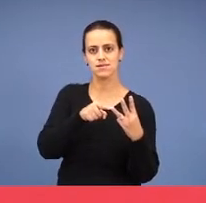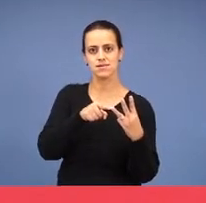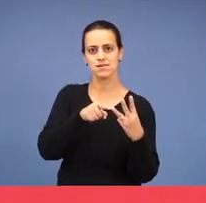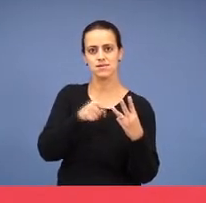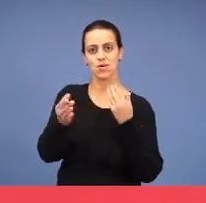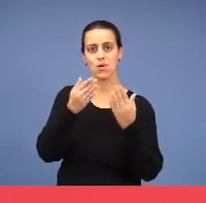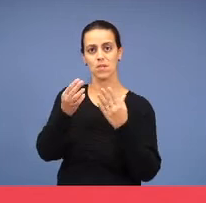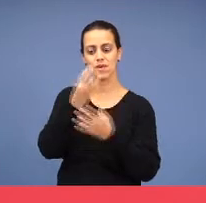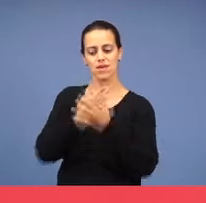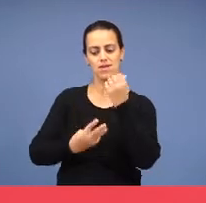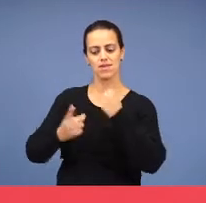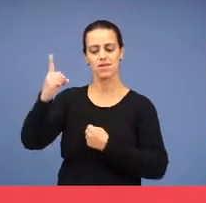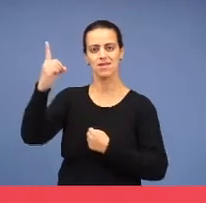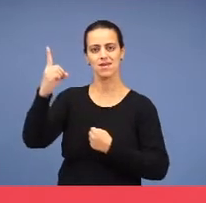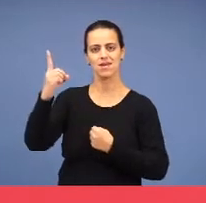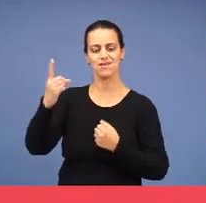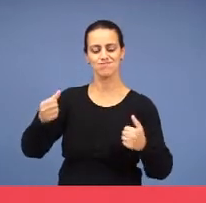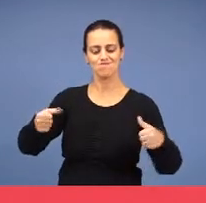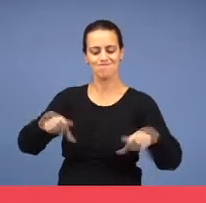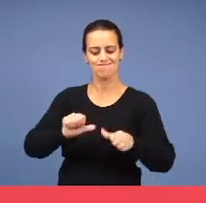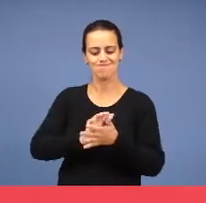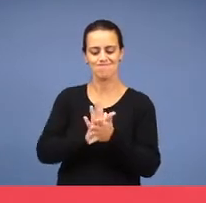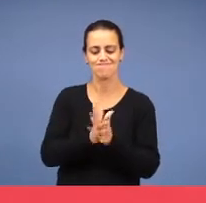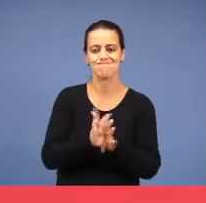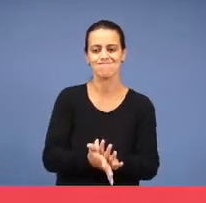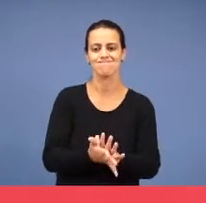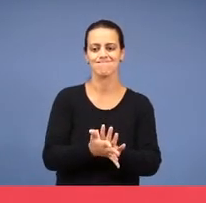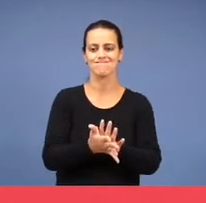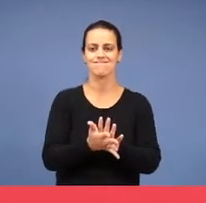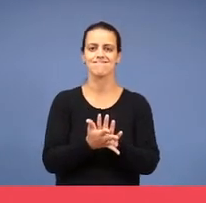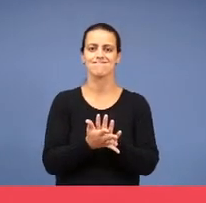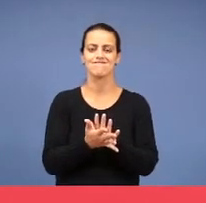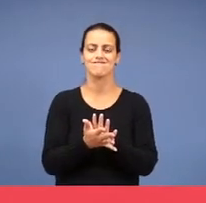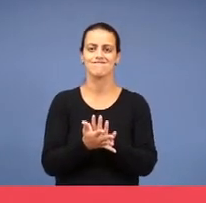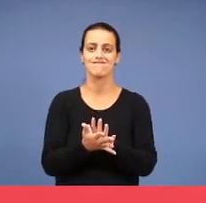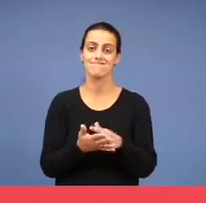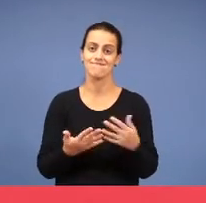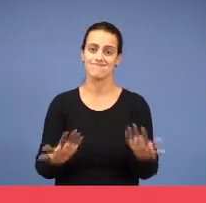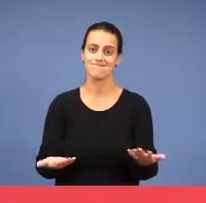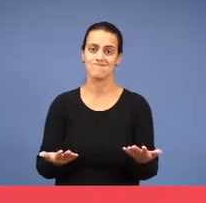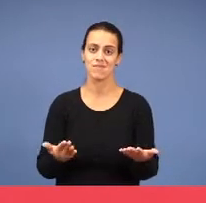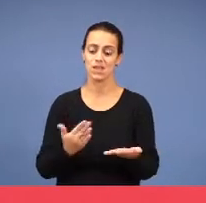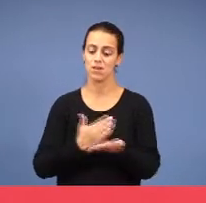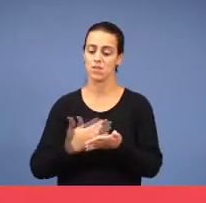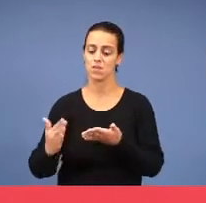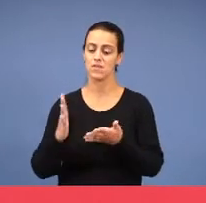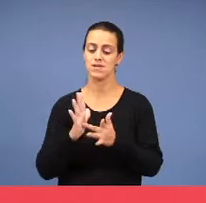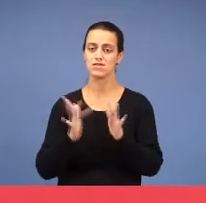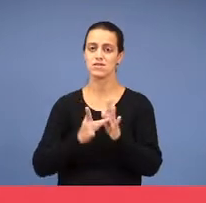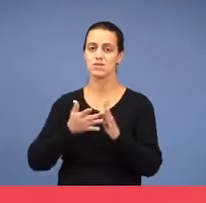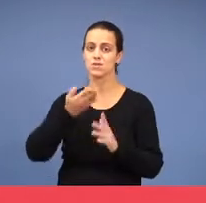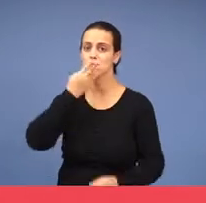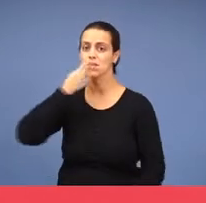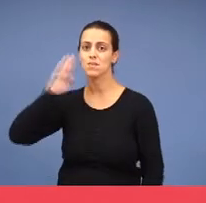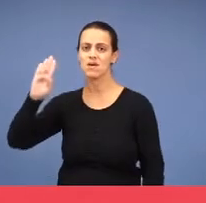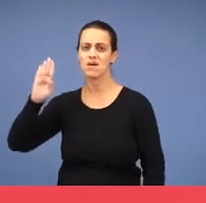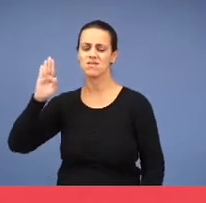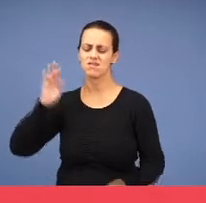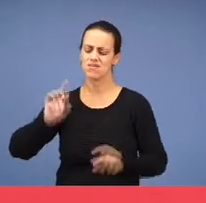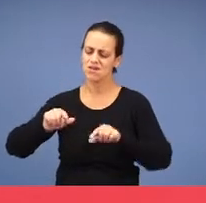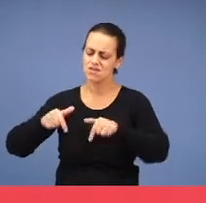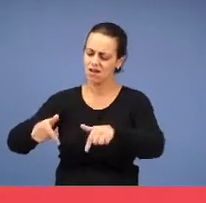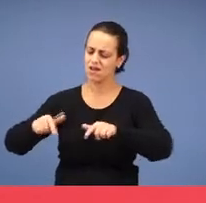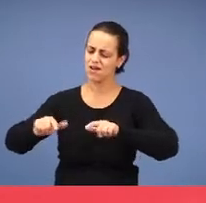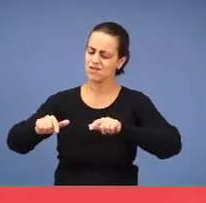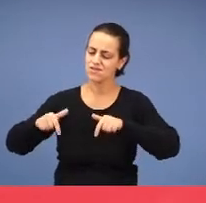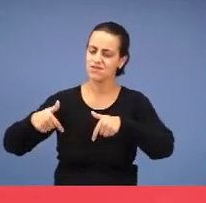da igreja. Aí vem as promessas de Jesus, da sua ação na igreja. Aí são as